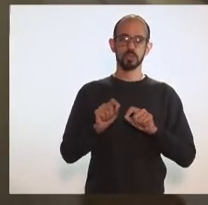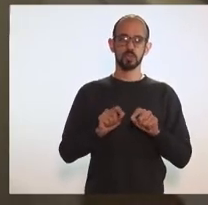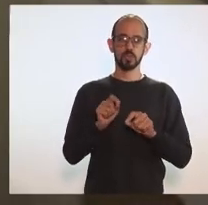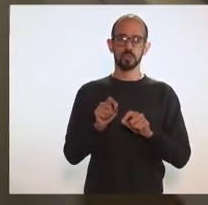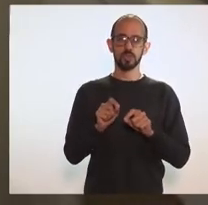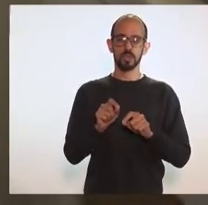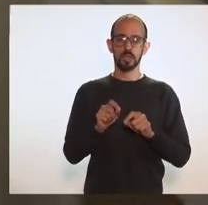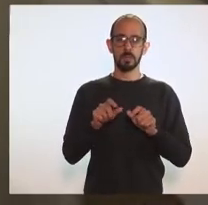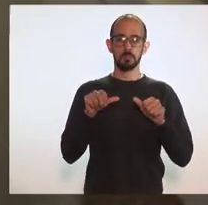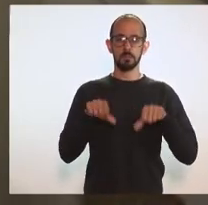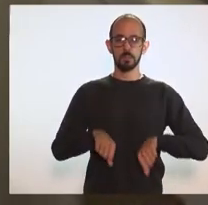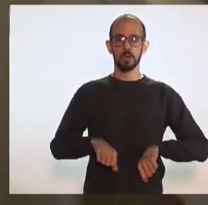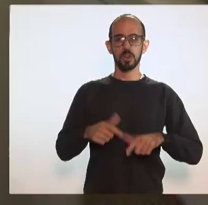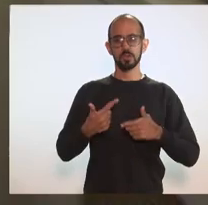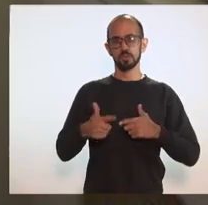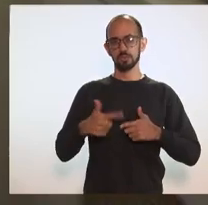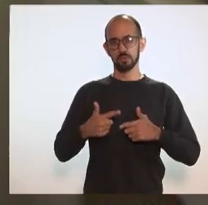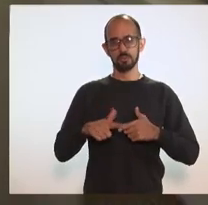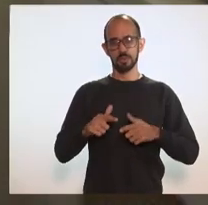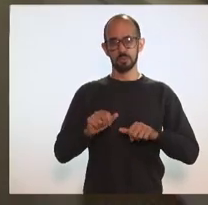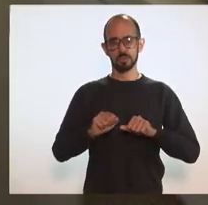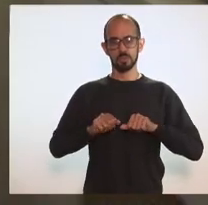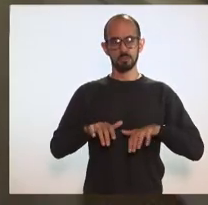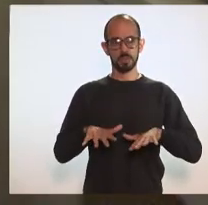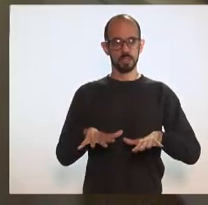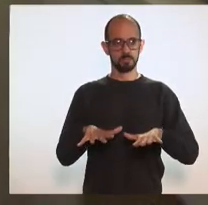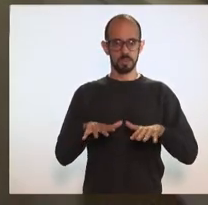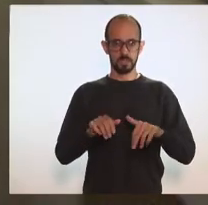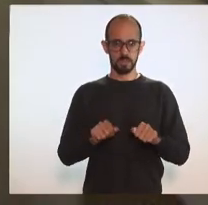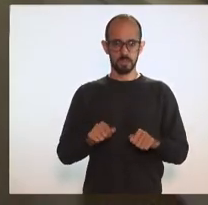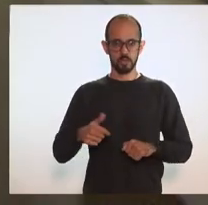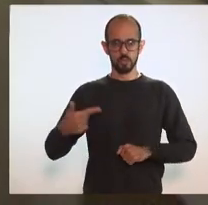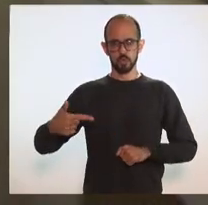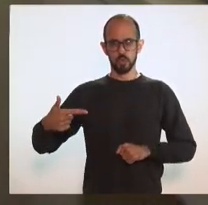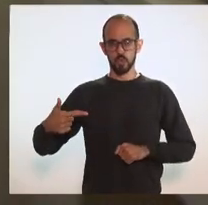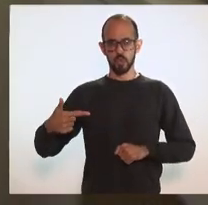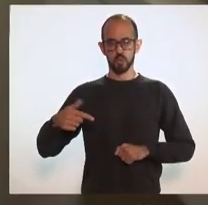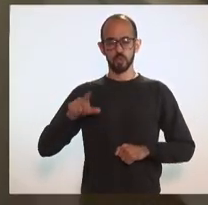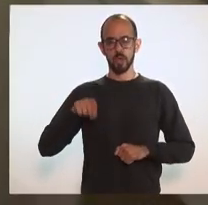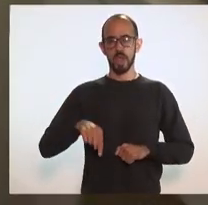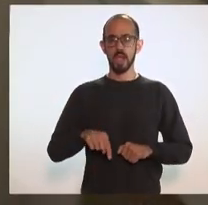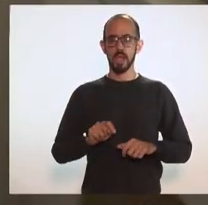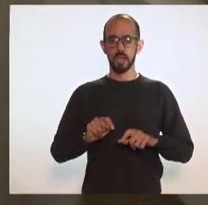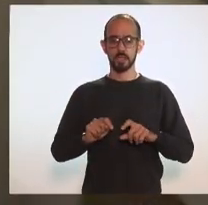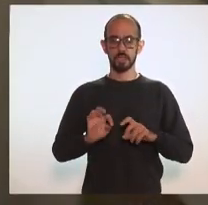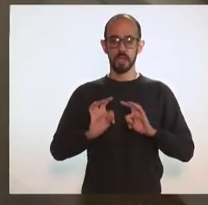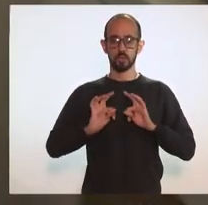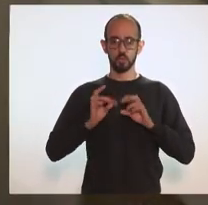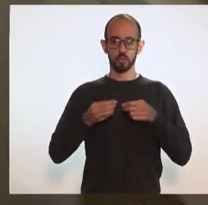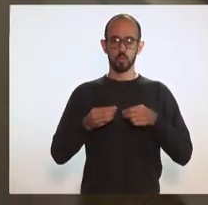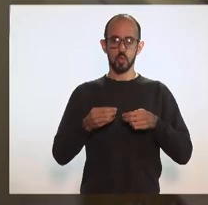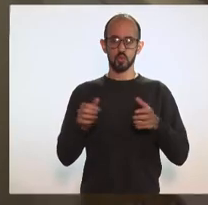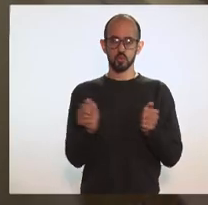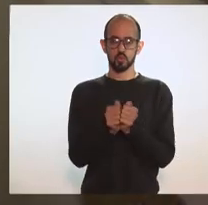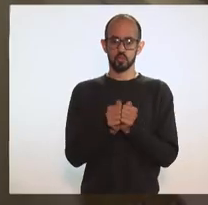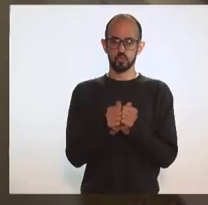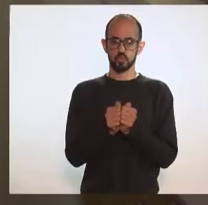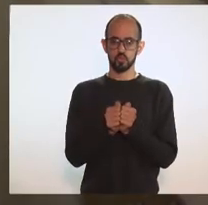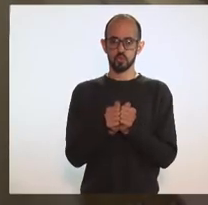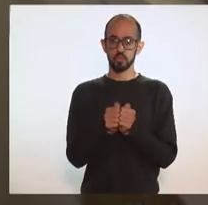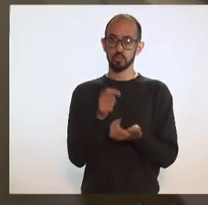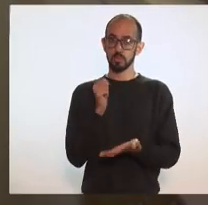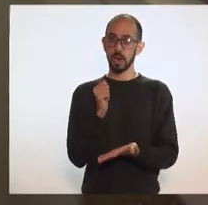nossa fã de mim a segunda questão que jantar todo juntos ela compra de